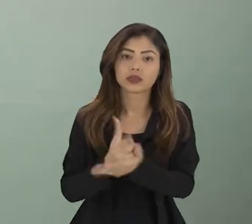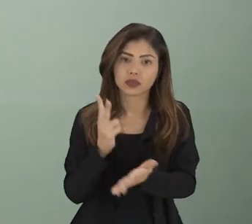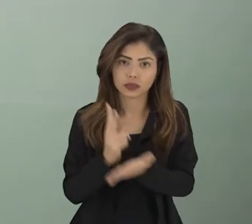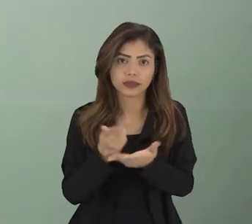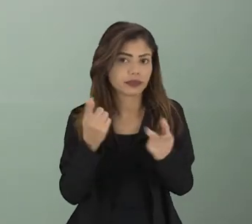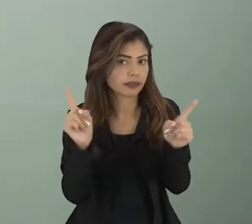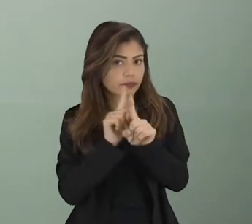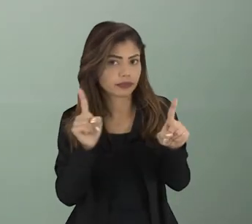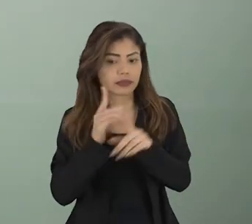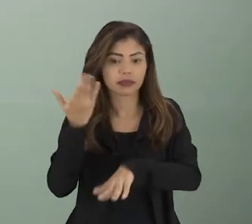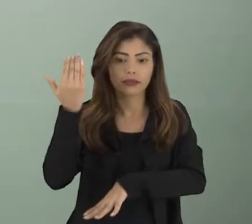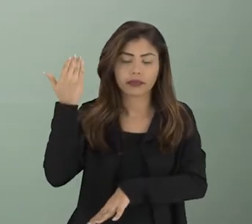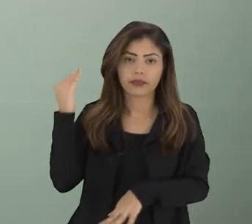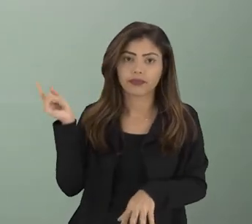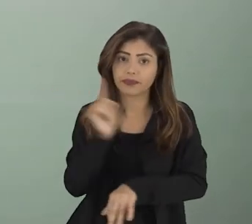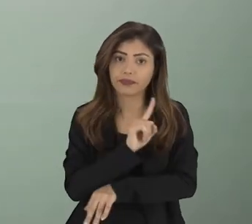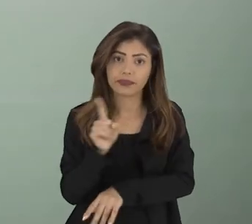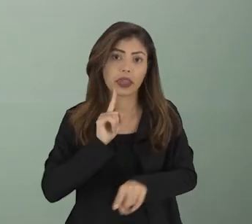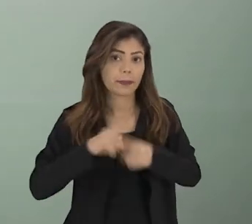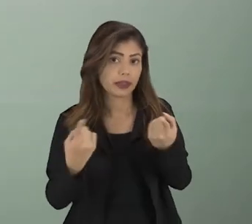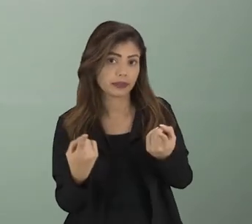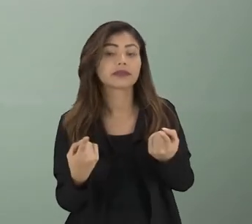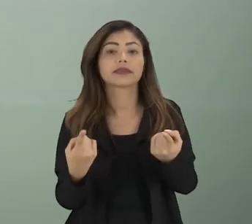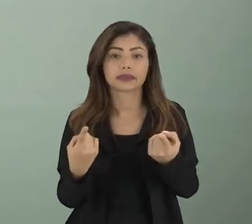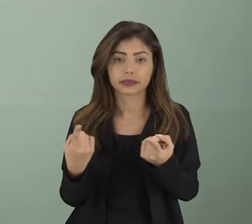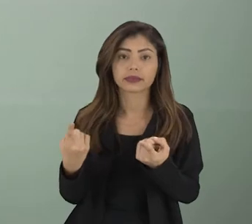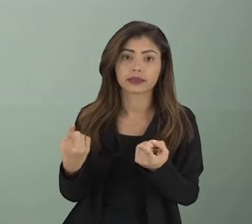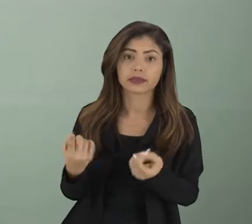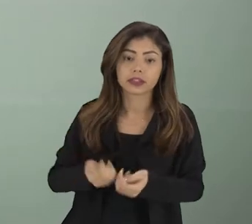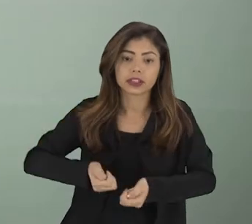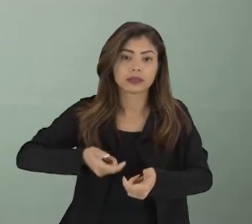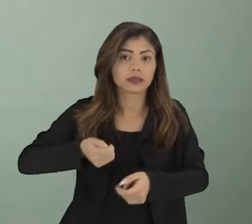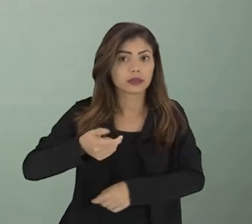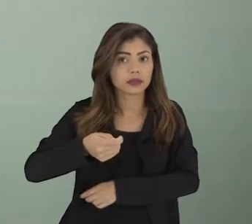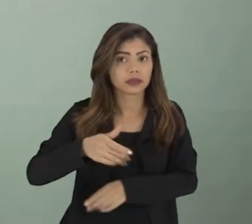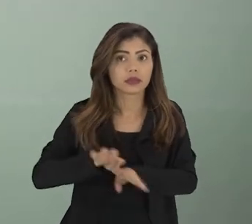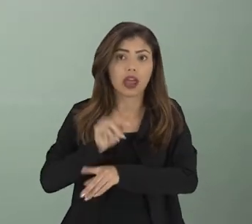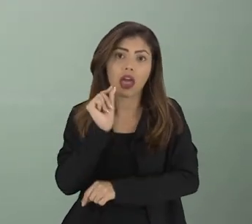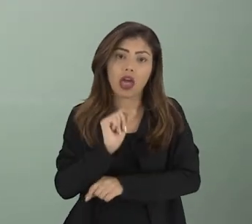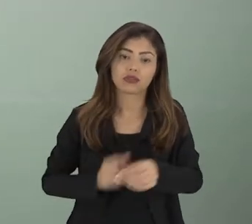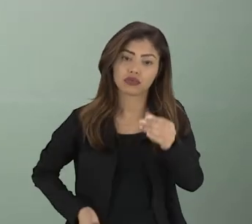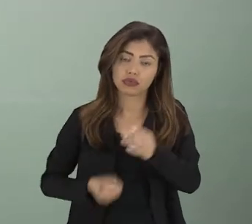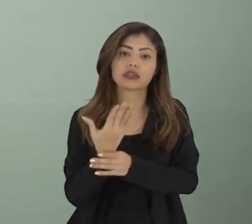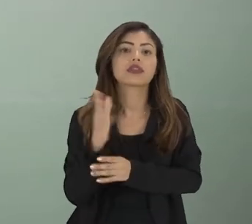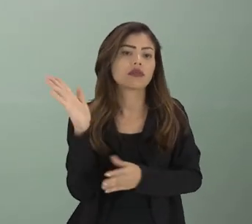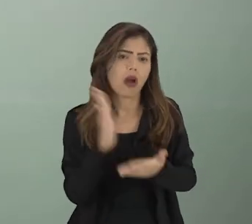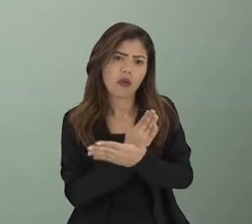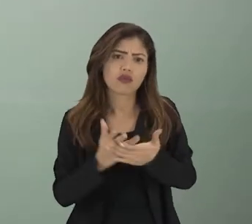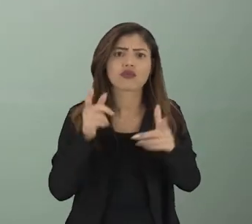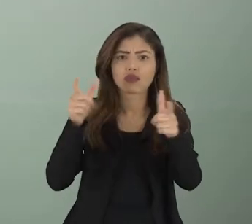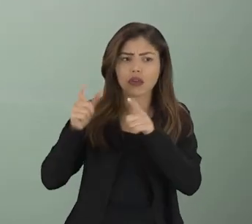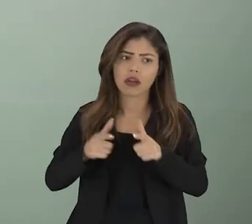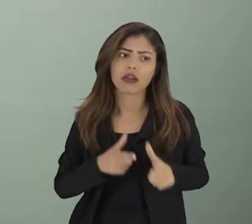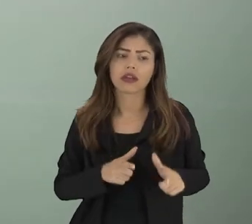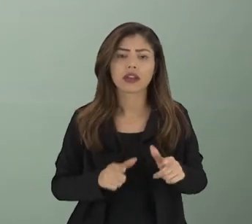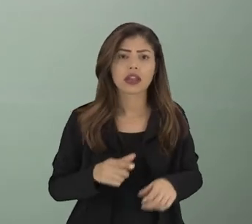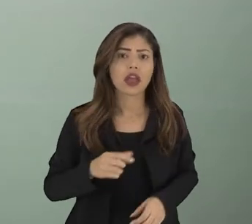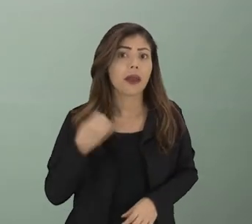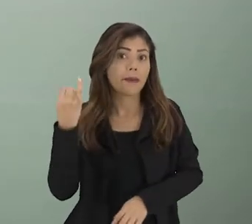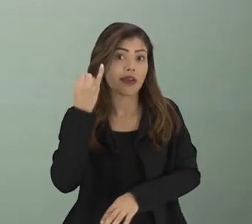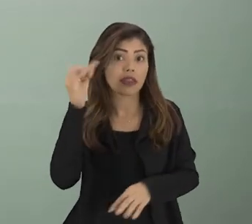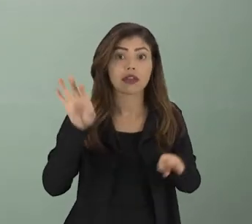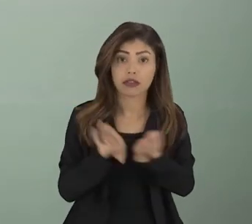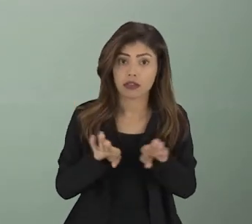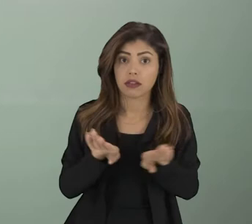da mesma forma que era anteriormente né mas a a moeda por exemplo continua existindo em algumas regiões inclusive